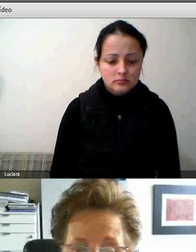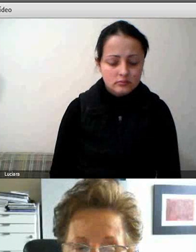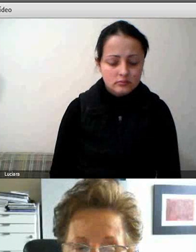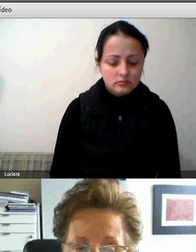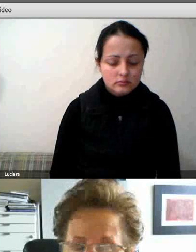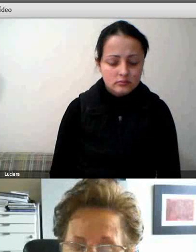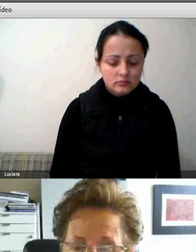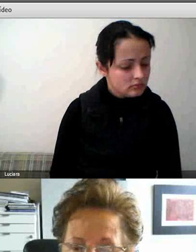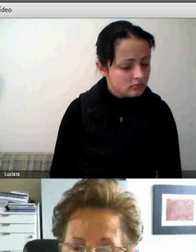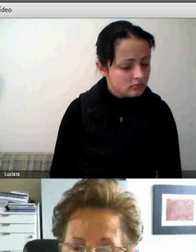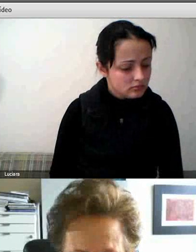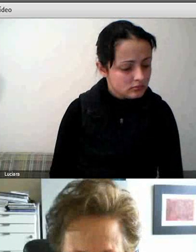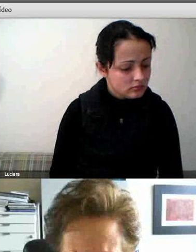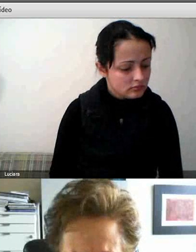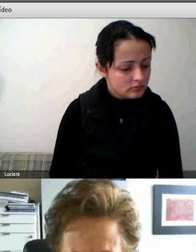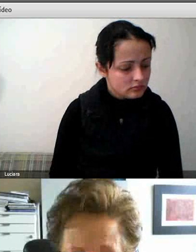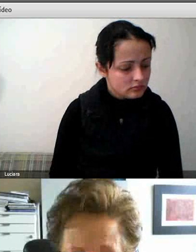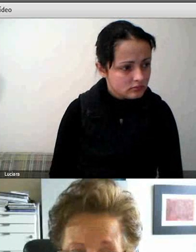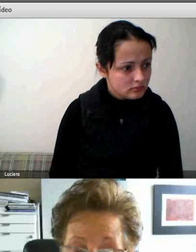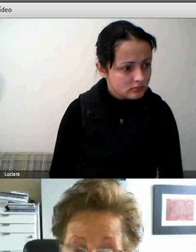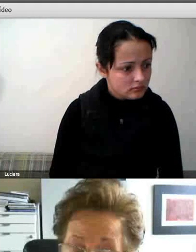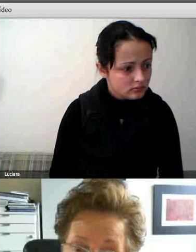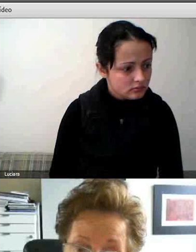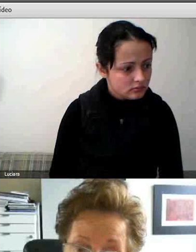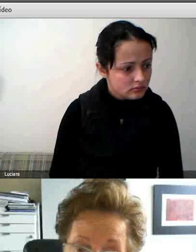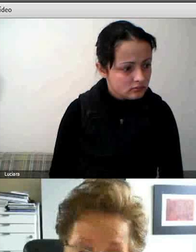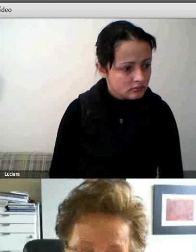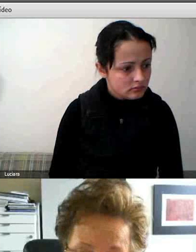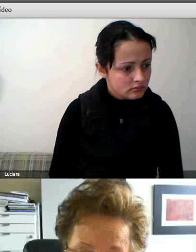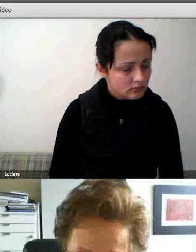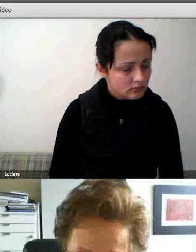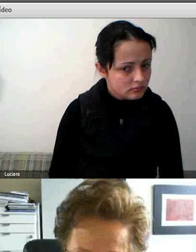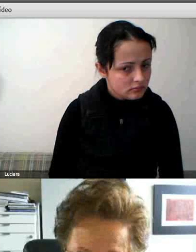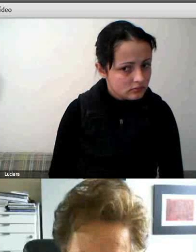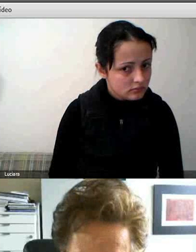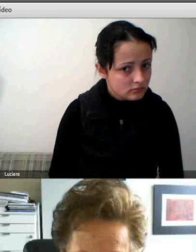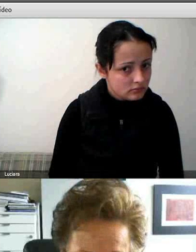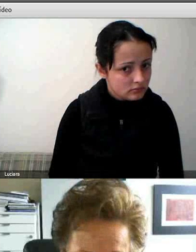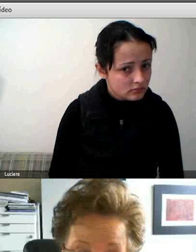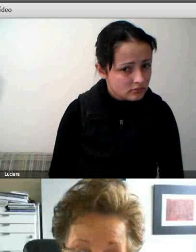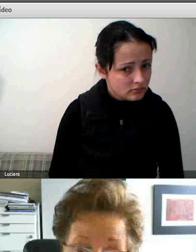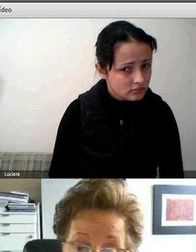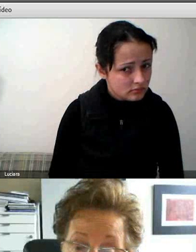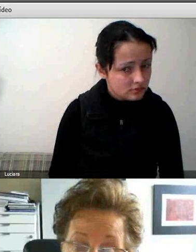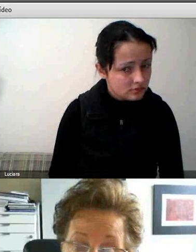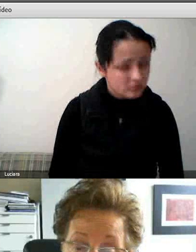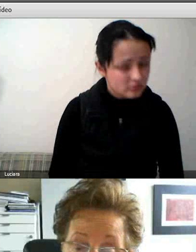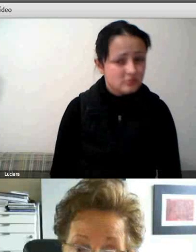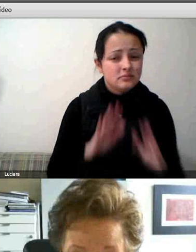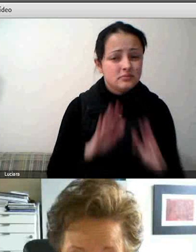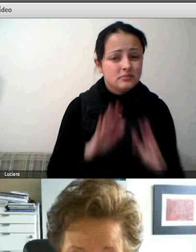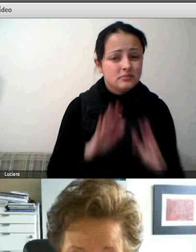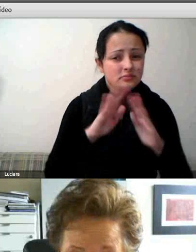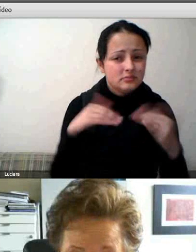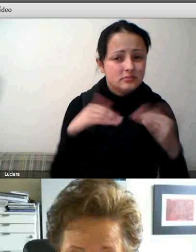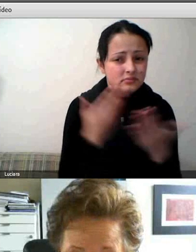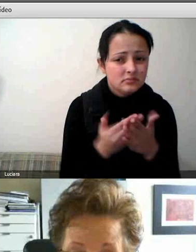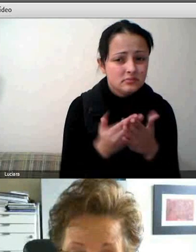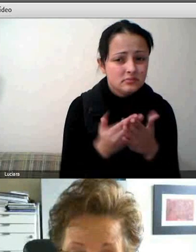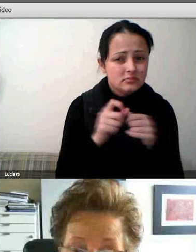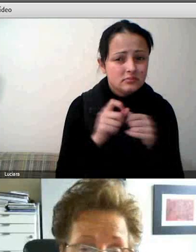isso aqui tem que ser bastante trabalhado. Nós podemos fazer durante o curso da formação do professor, depois o professor com seus